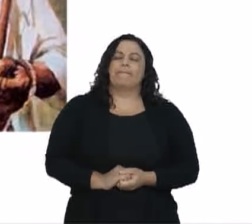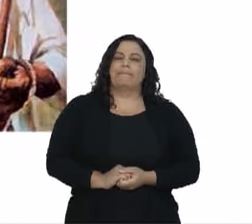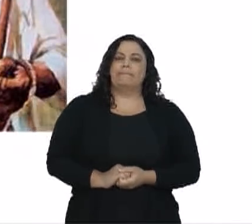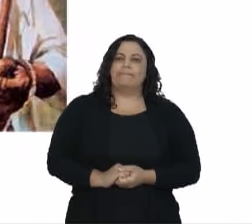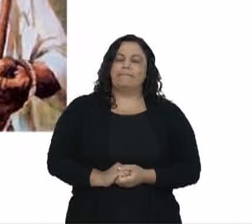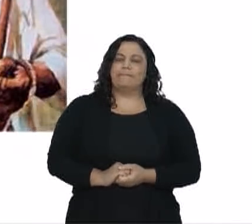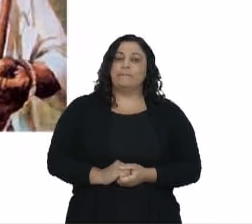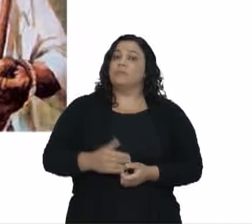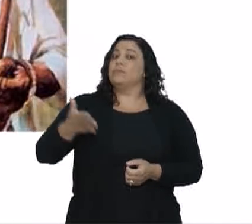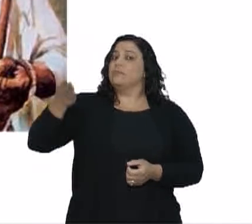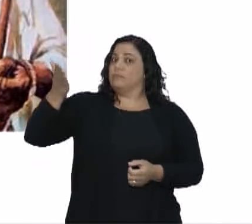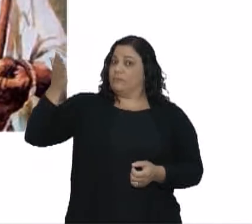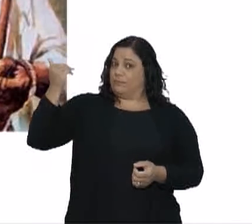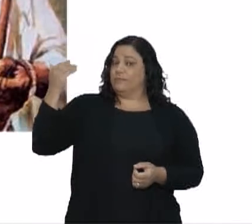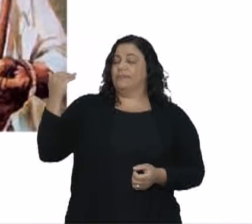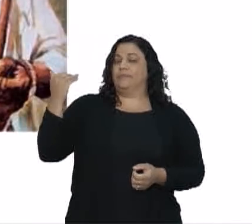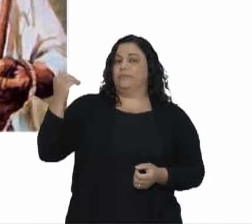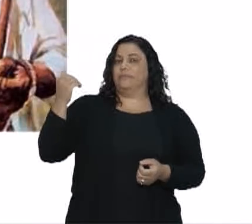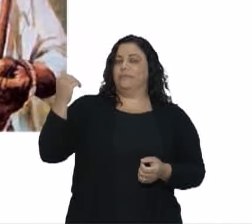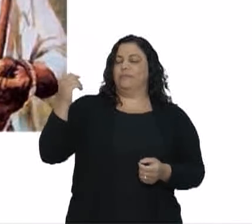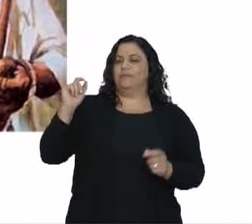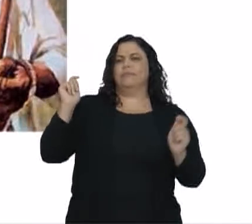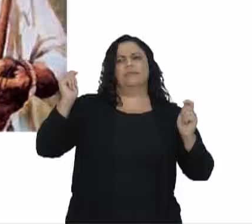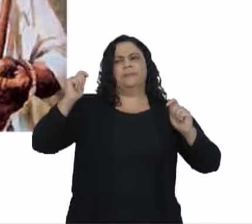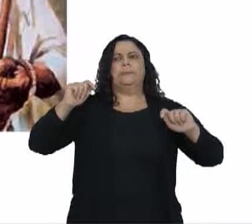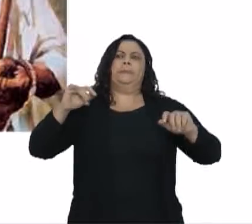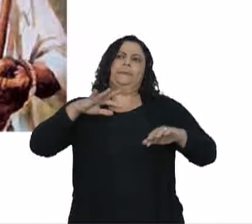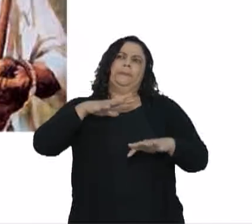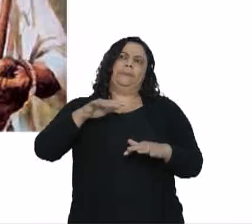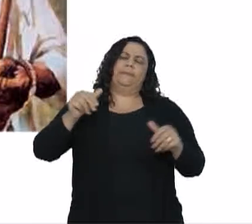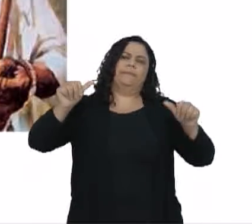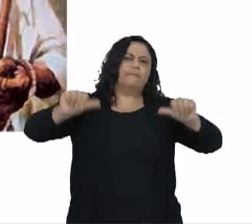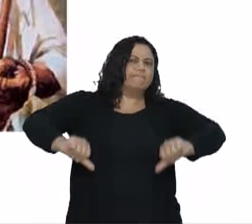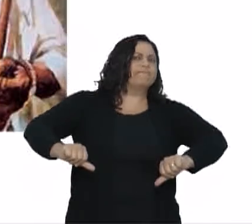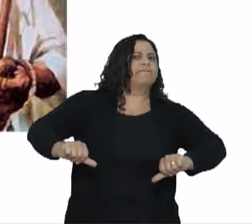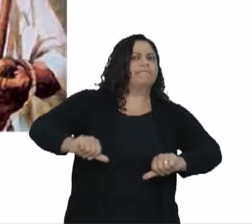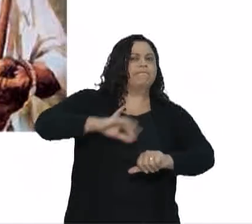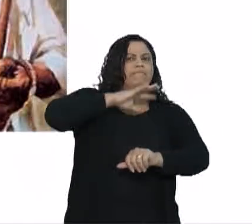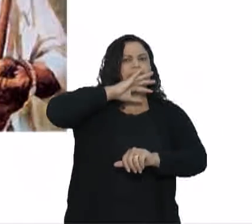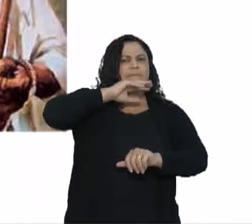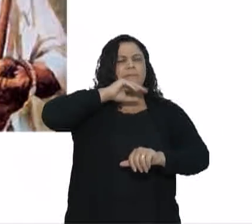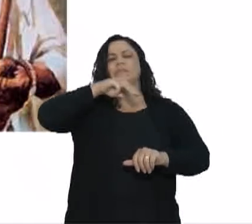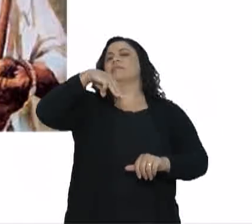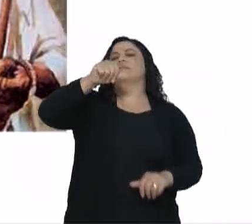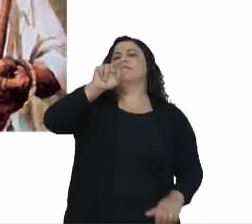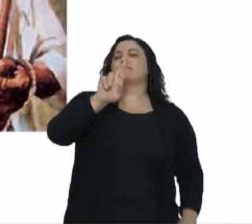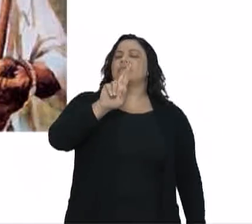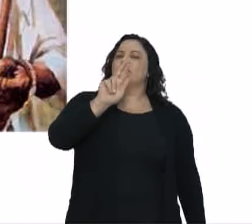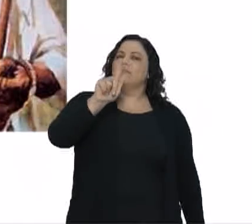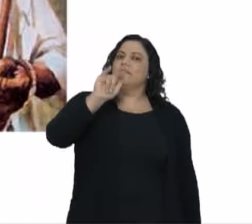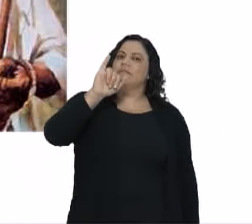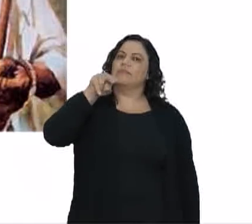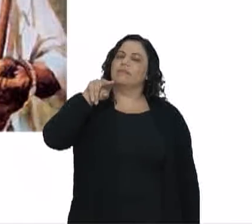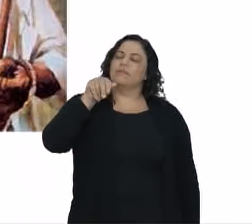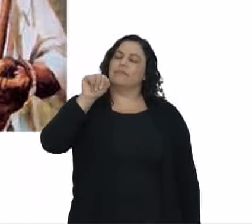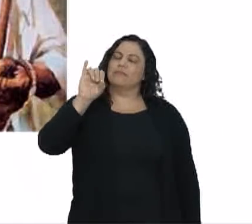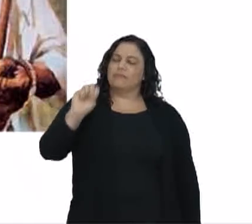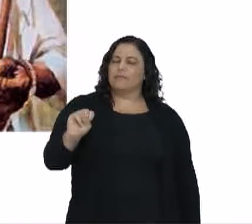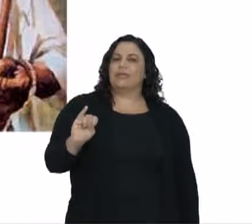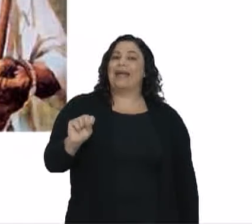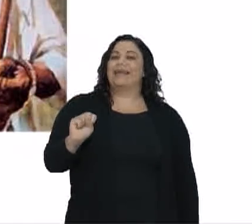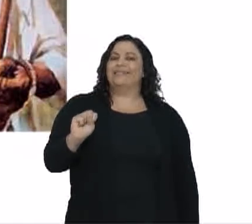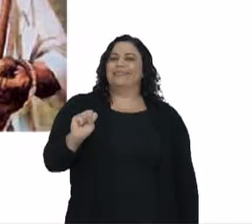antes de ser considerada uma atividade marginal, né, de marginais, a capoeira seria lançada como um autêntico esporte